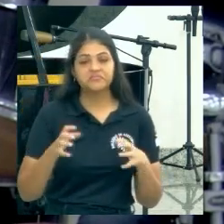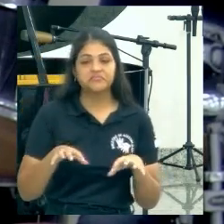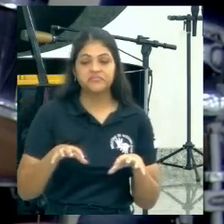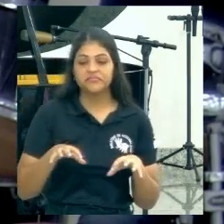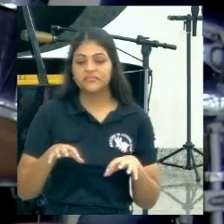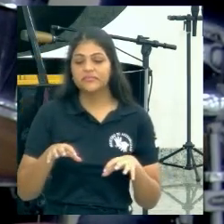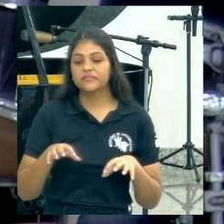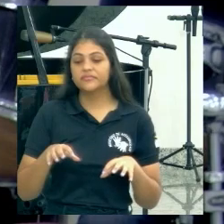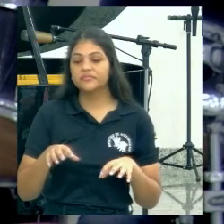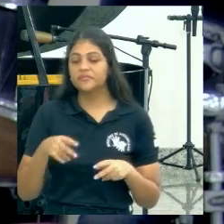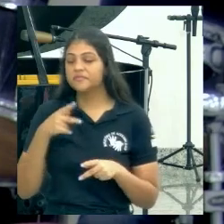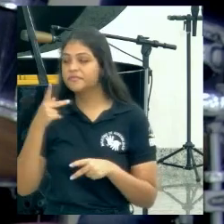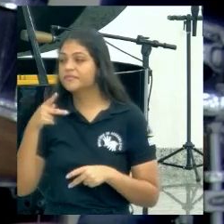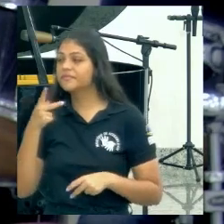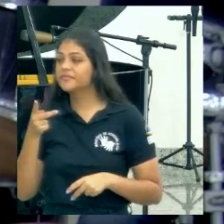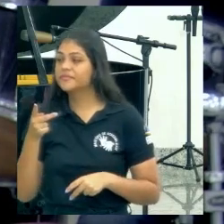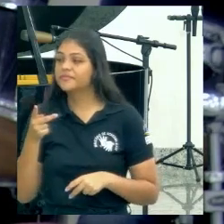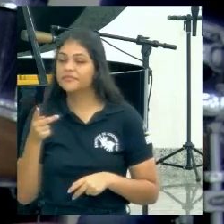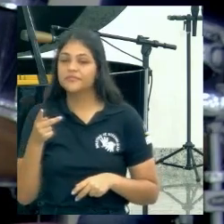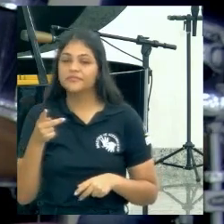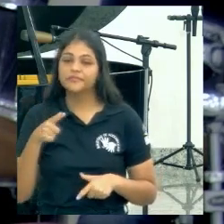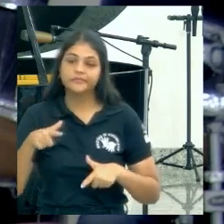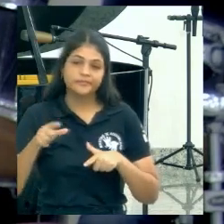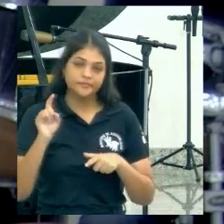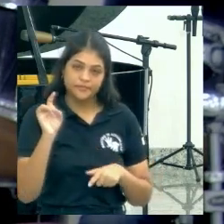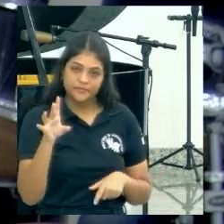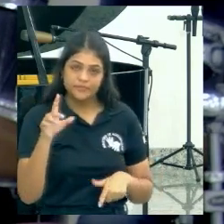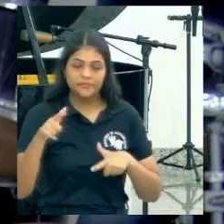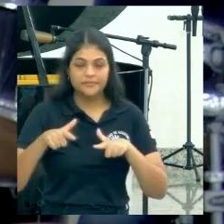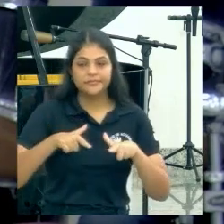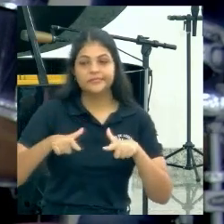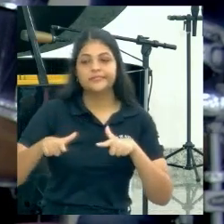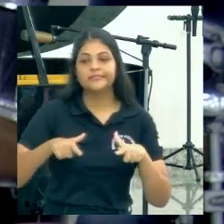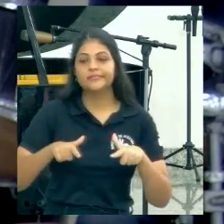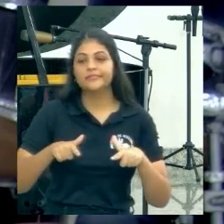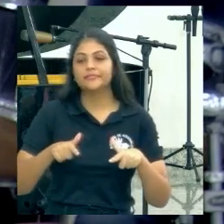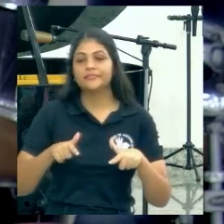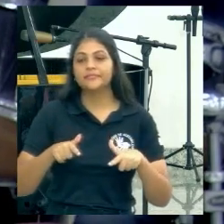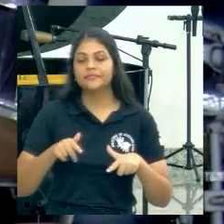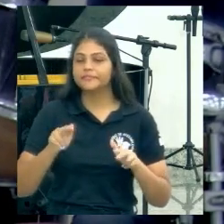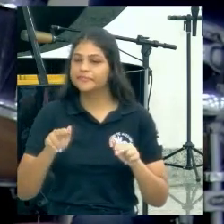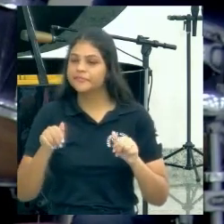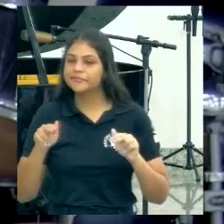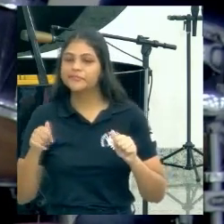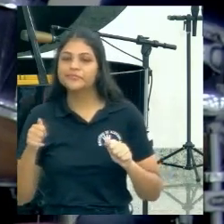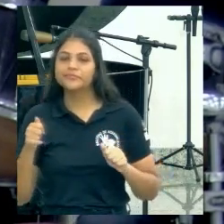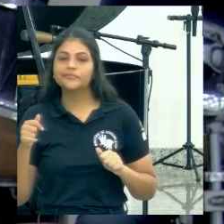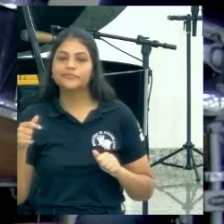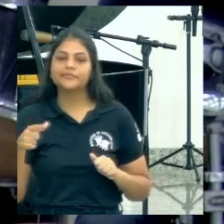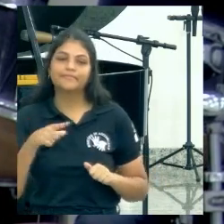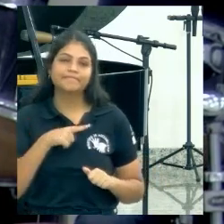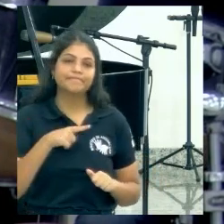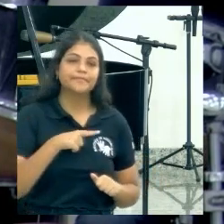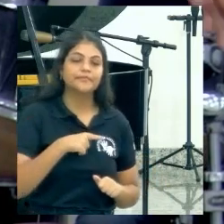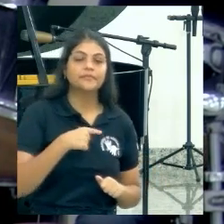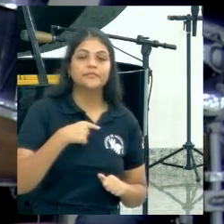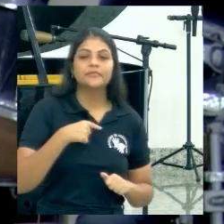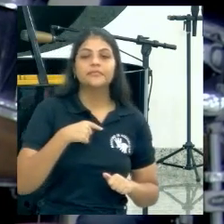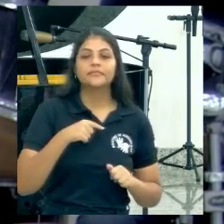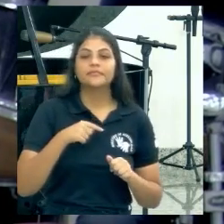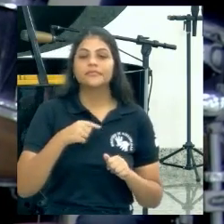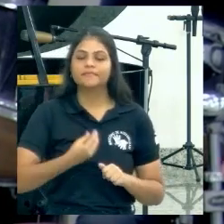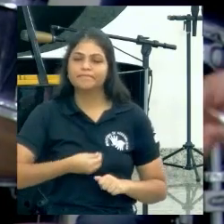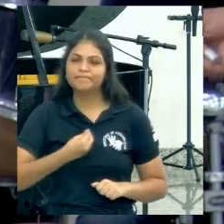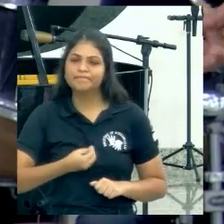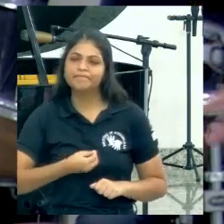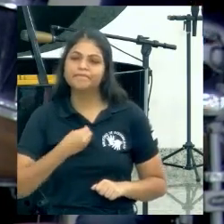que conquistou foi fruto do seu trabalho, parece que eu nunca existi na vida daquele homem, ou na vida do meu filho, ou na vida da minha filha, ou na